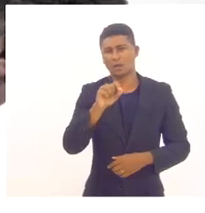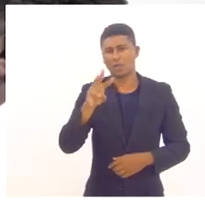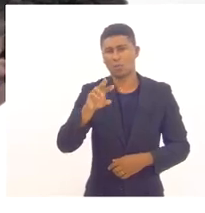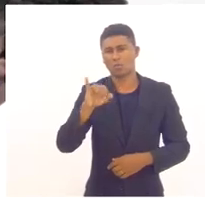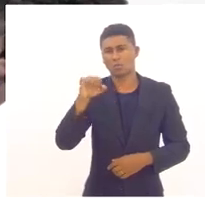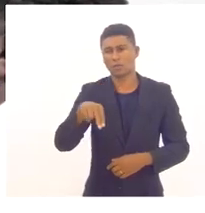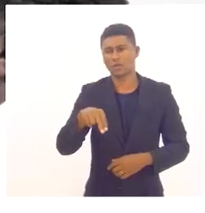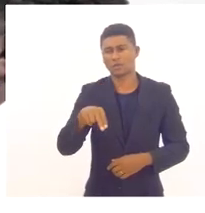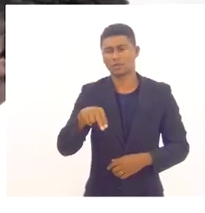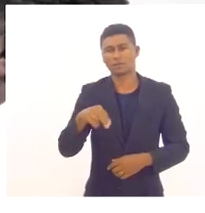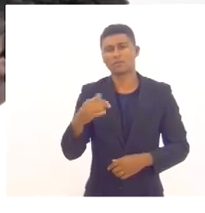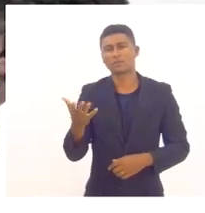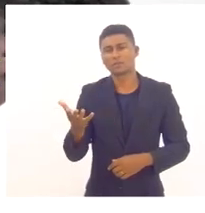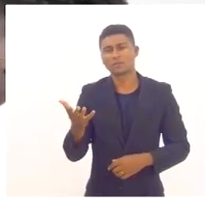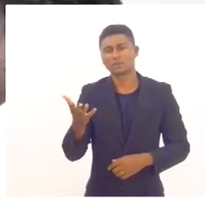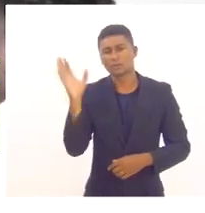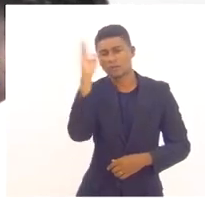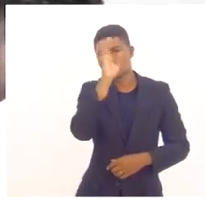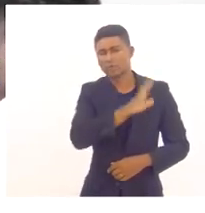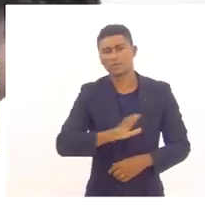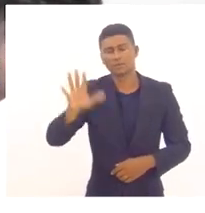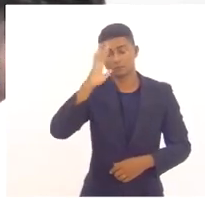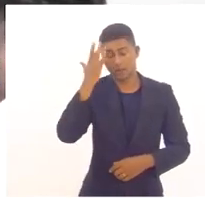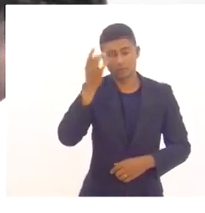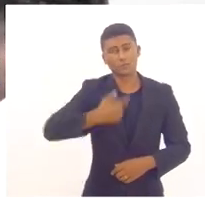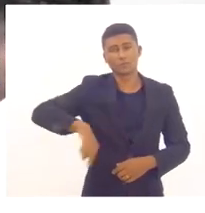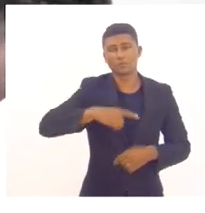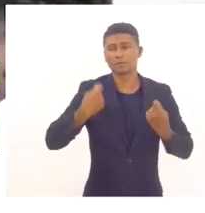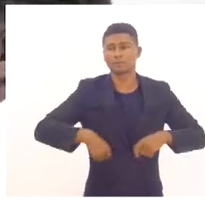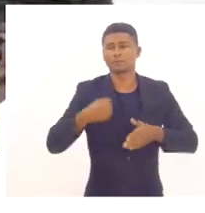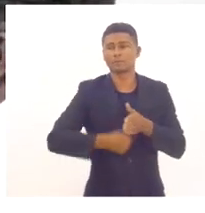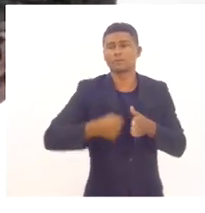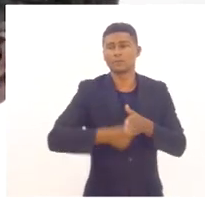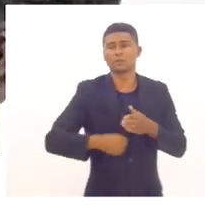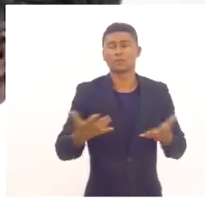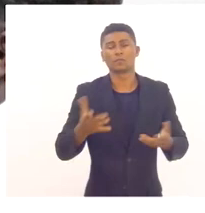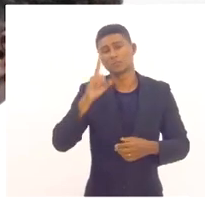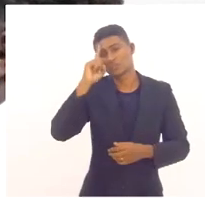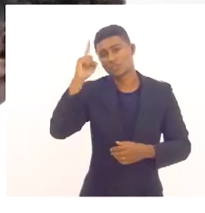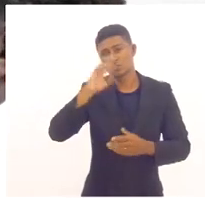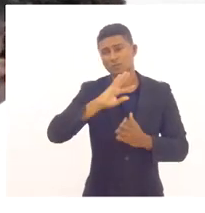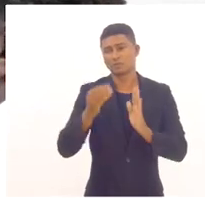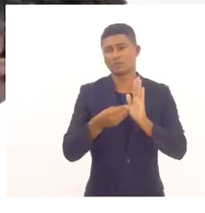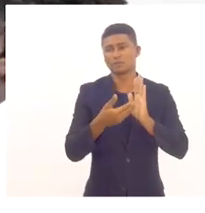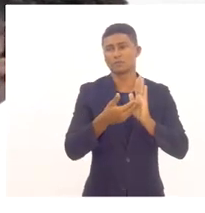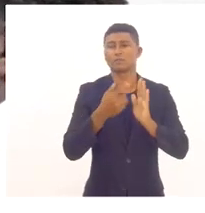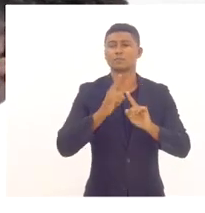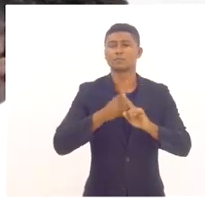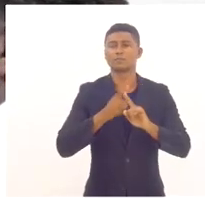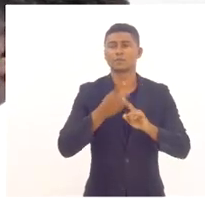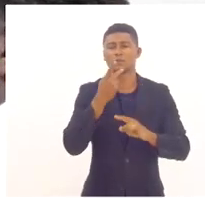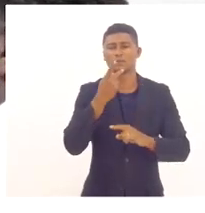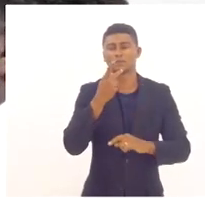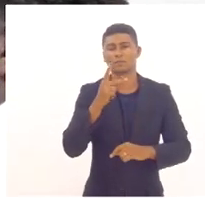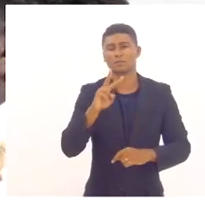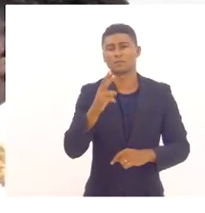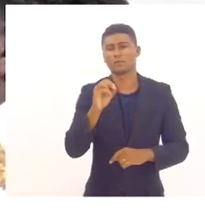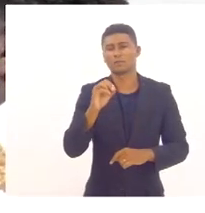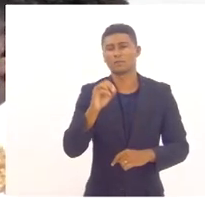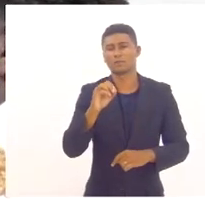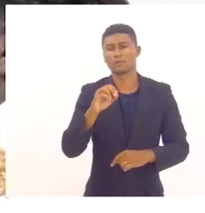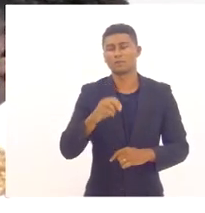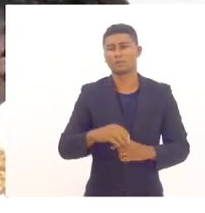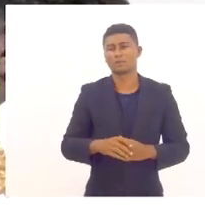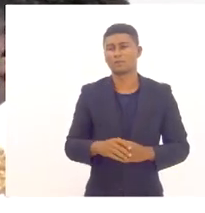Vai ver o que vai. Então eu acho que a gente tem que combater uma data como essa. Porque quando você fala de Halloween, mestre, você está falando... Eu vou